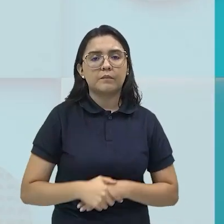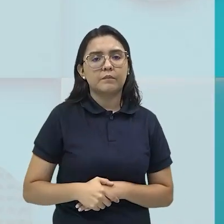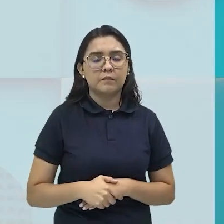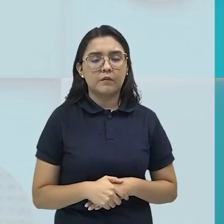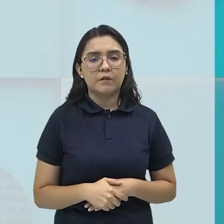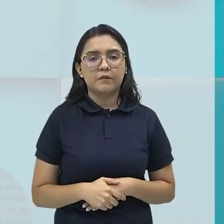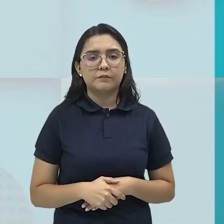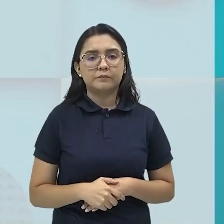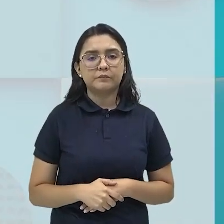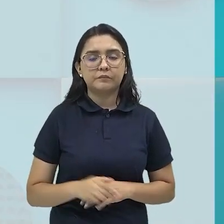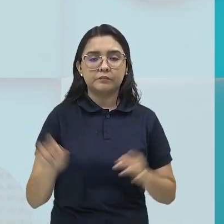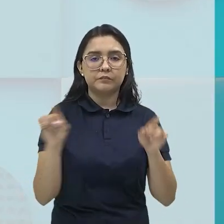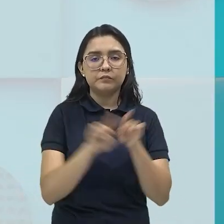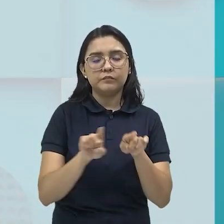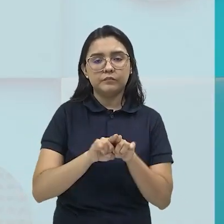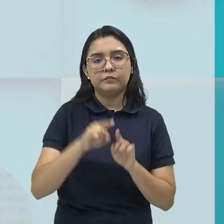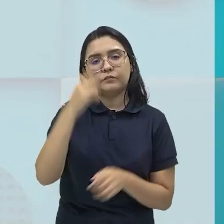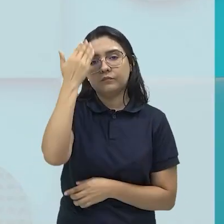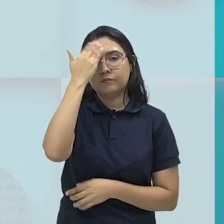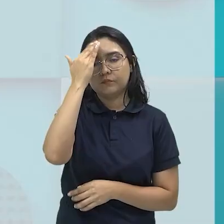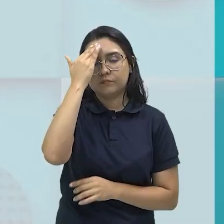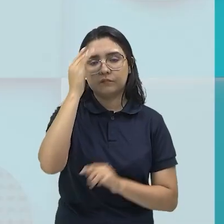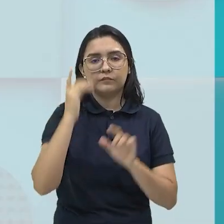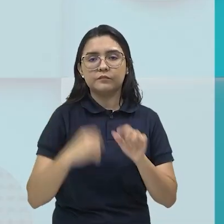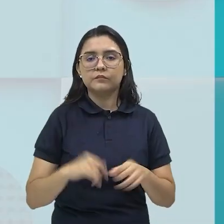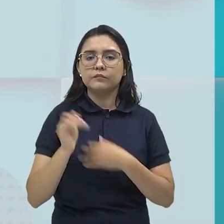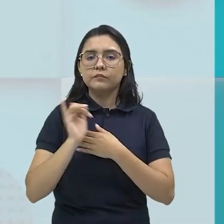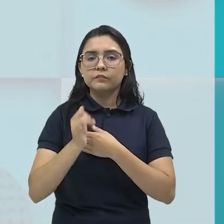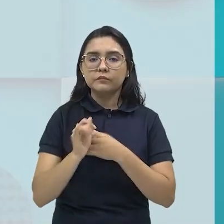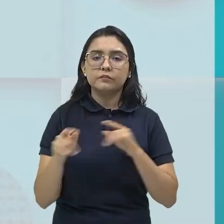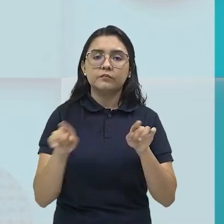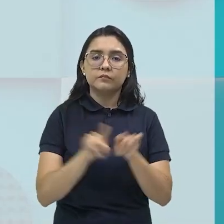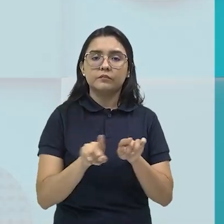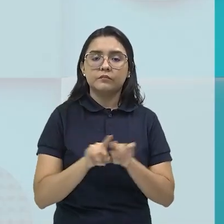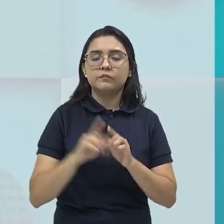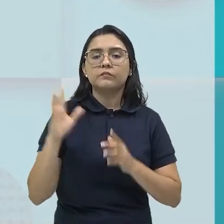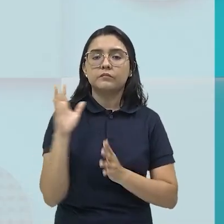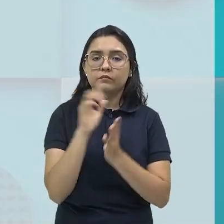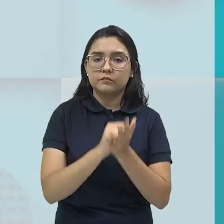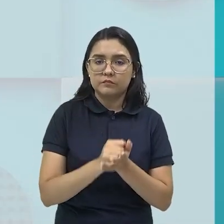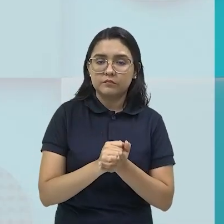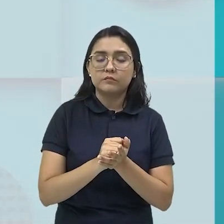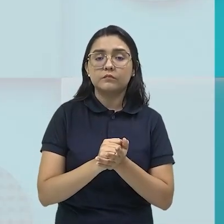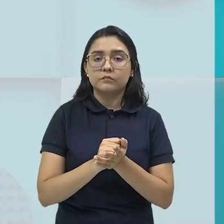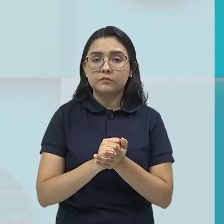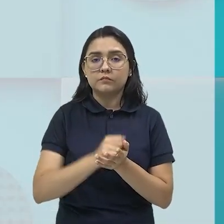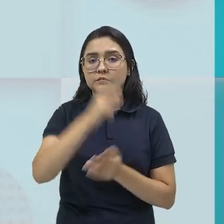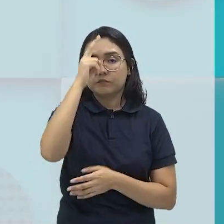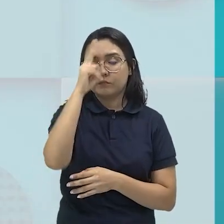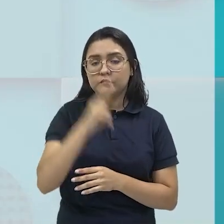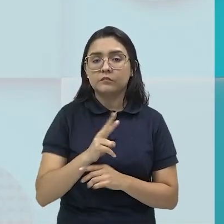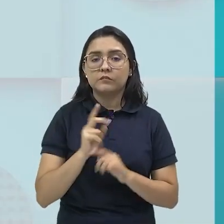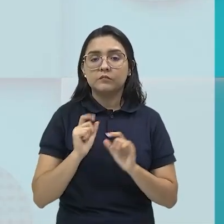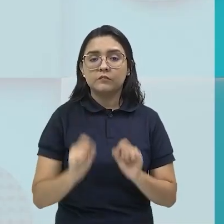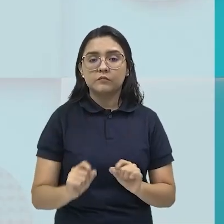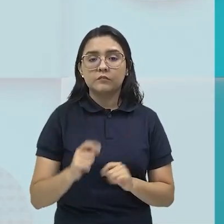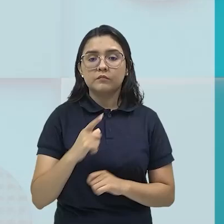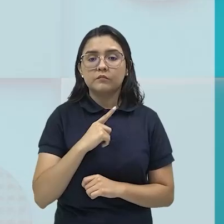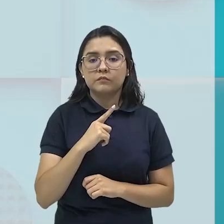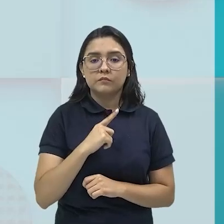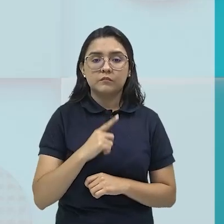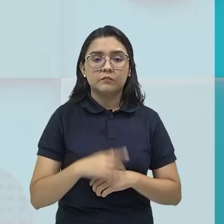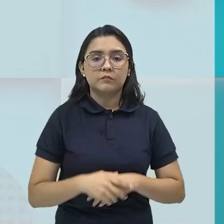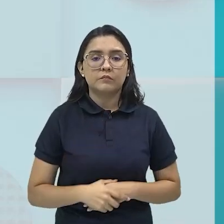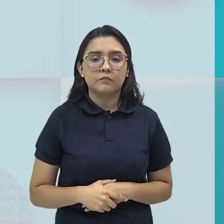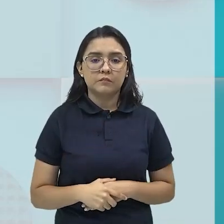perfeito? E entender também essas crônicas de aventura, esses registros que há dessas